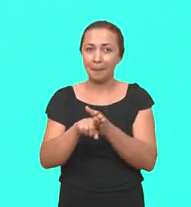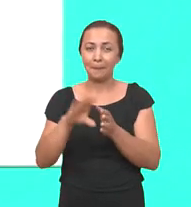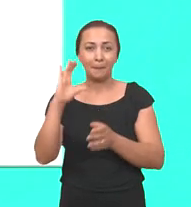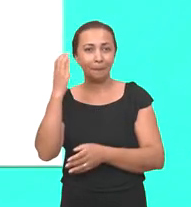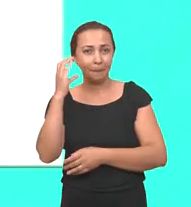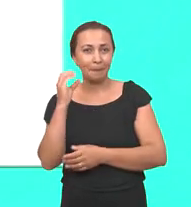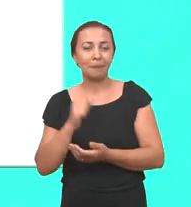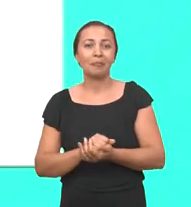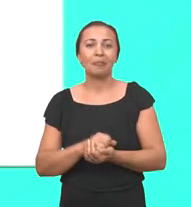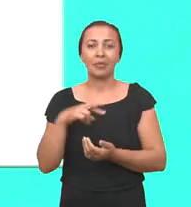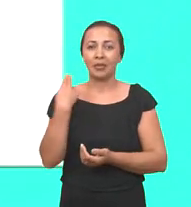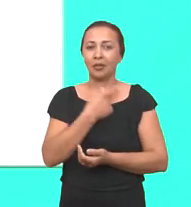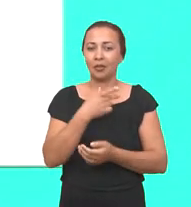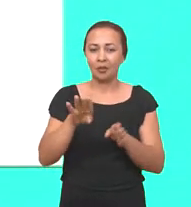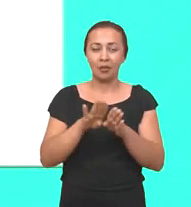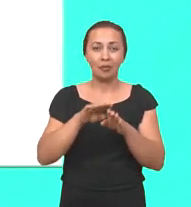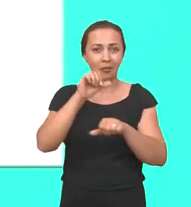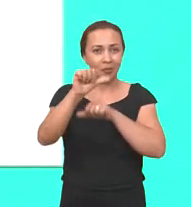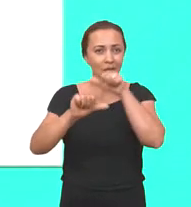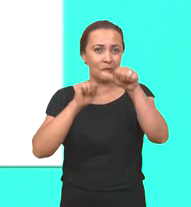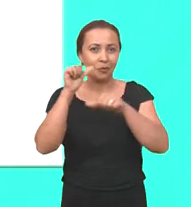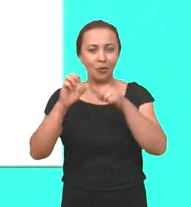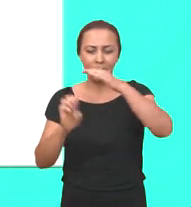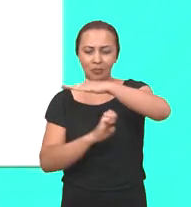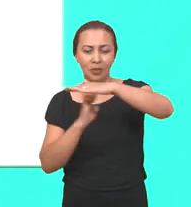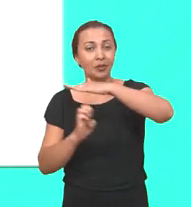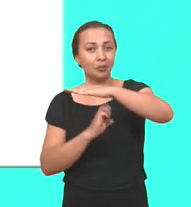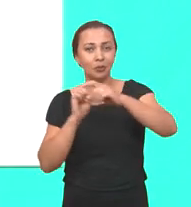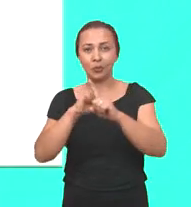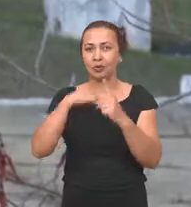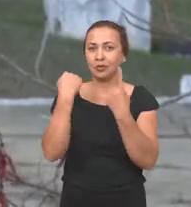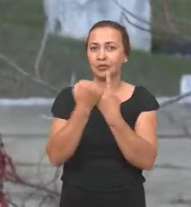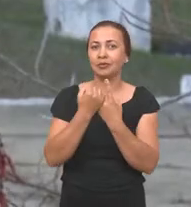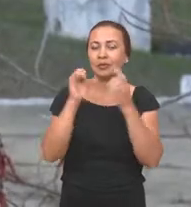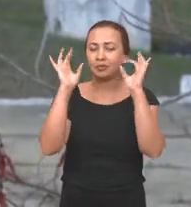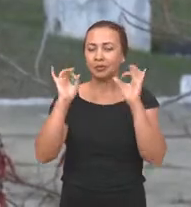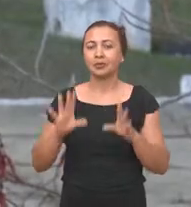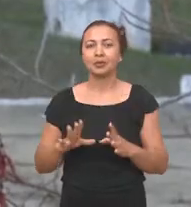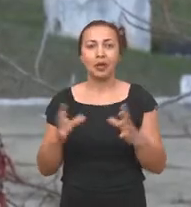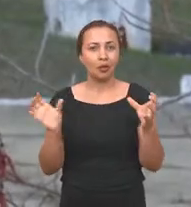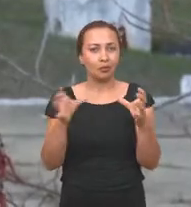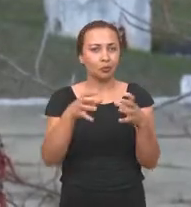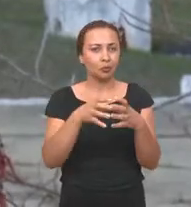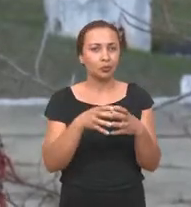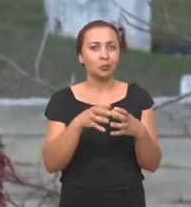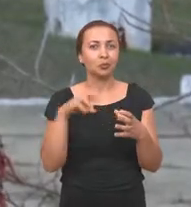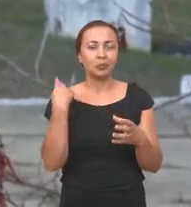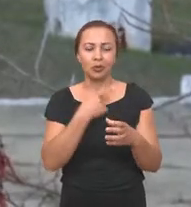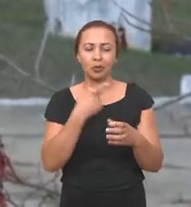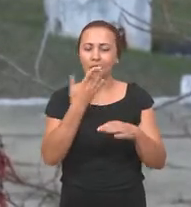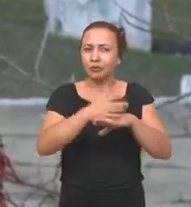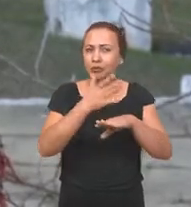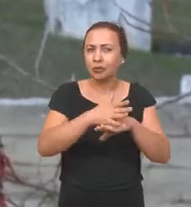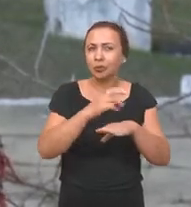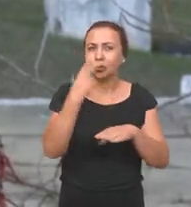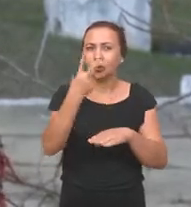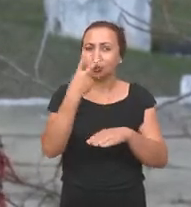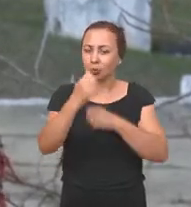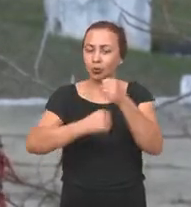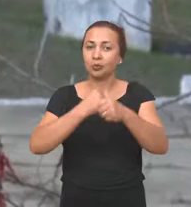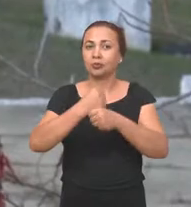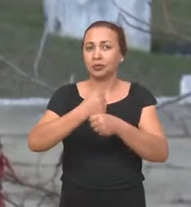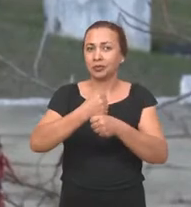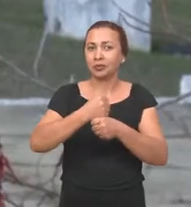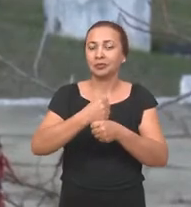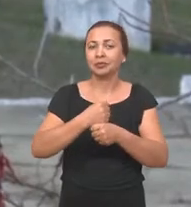científica. Nós também desenvolvemos empreendedorismo social e especificamente o grupo, né, que nós treinamos por